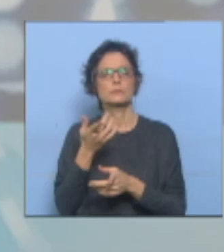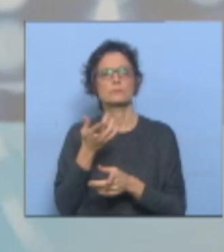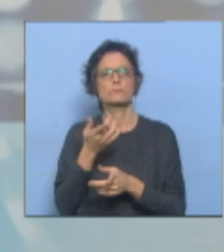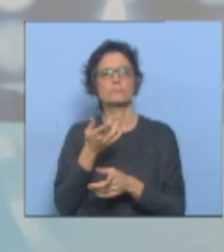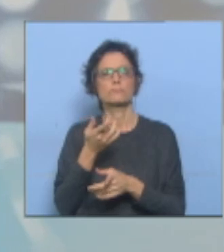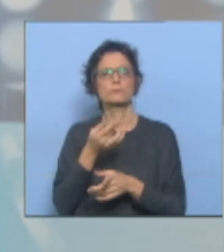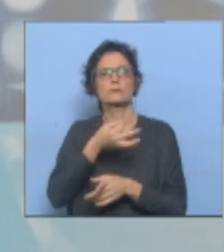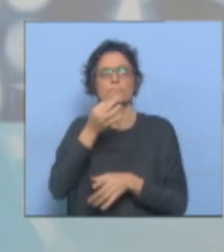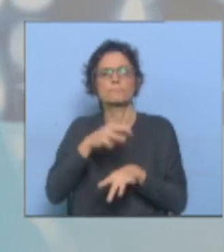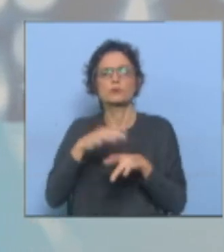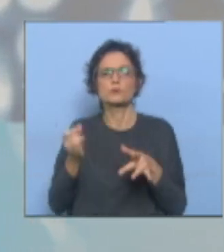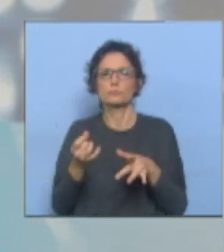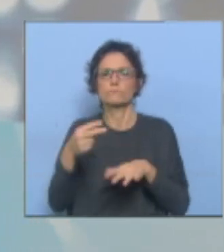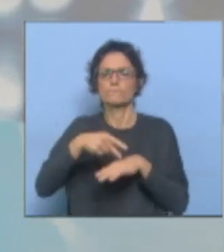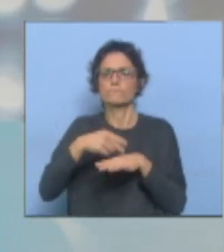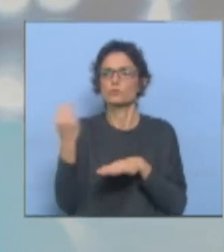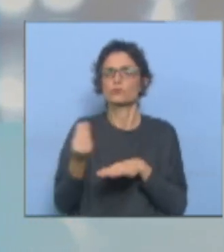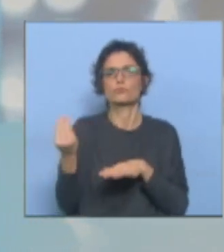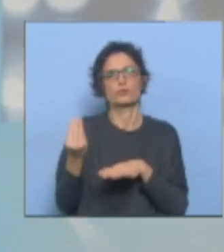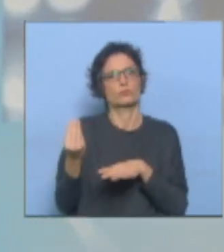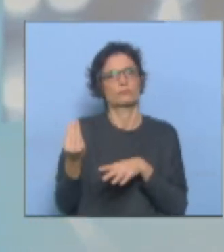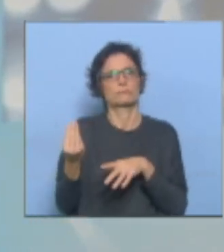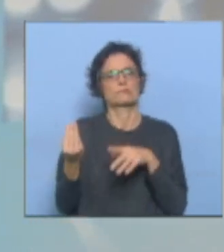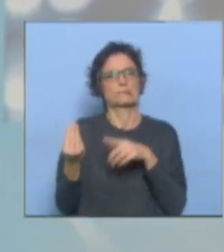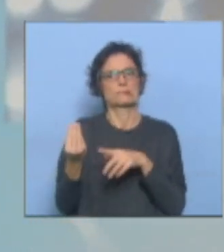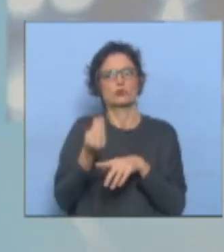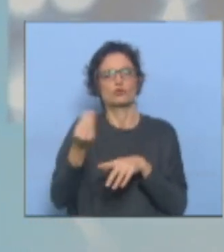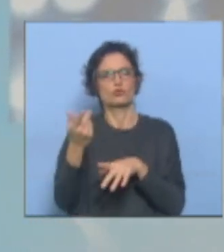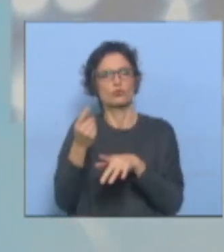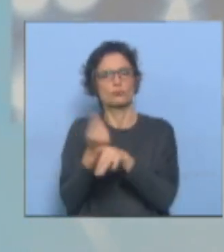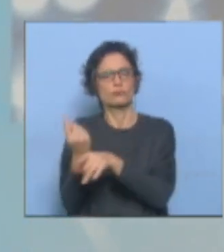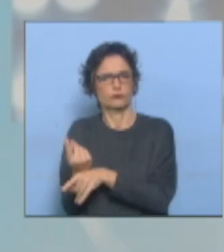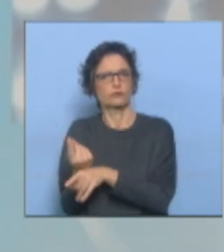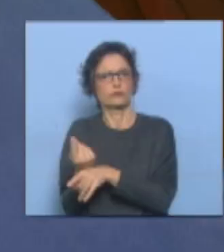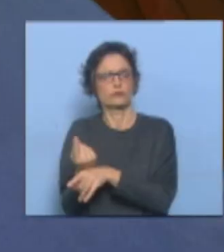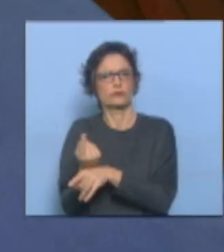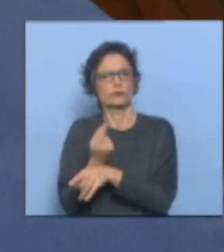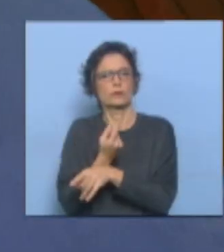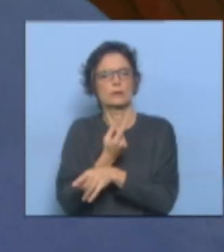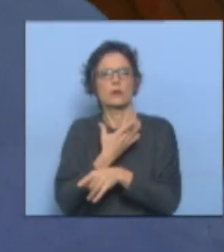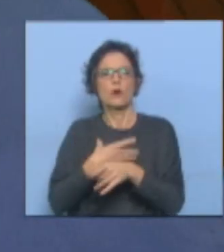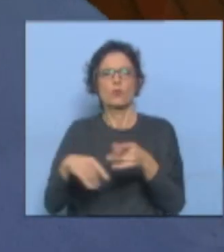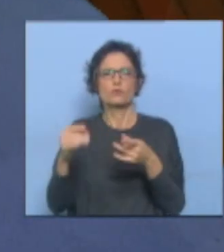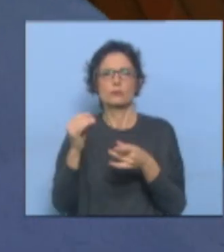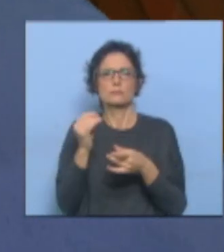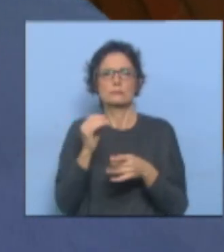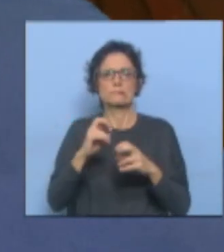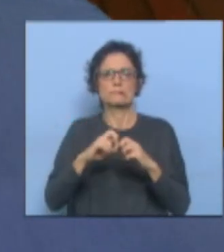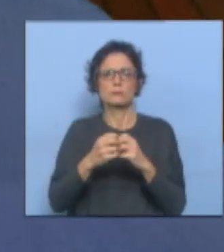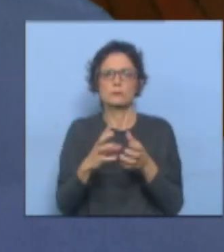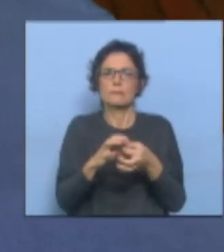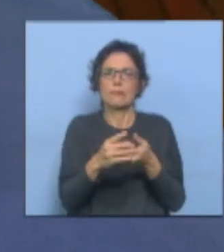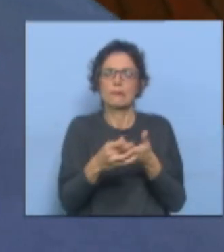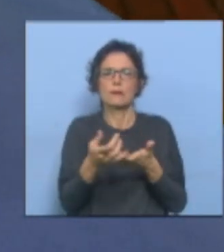parte dos jovens, que levariam a que, se calhar, este problema da eutanásia não se colocasse, pelo acompanhamento que fazem. Há